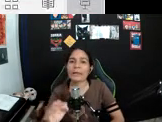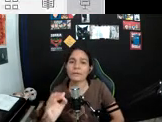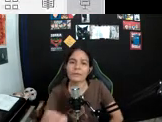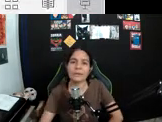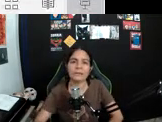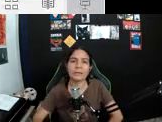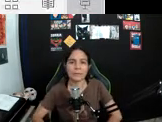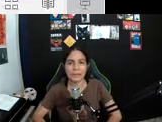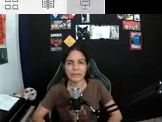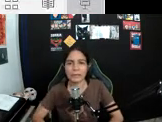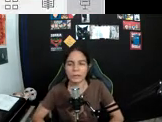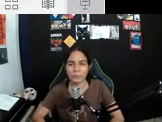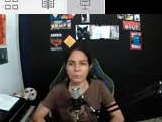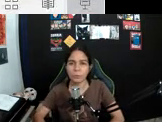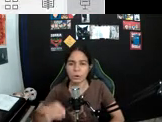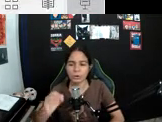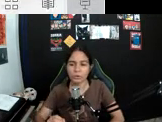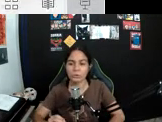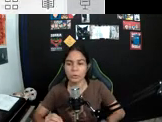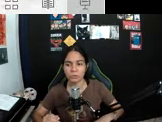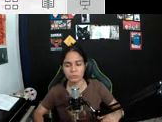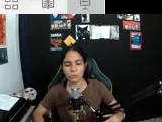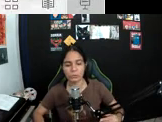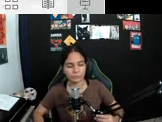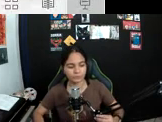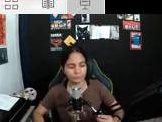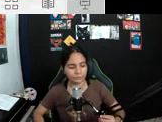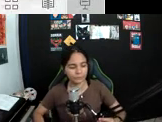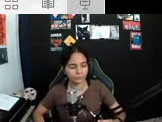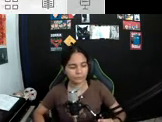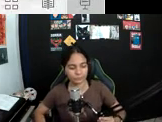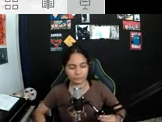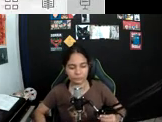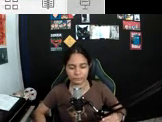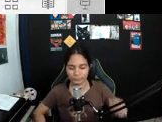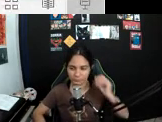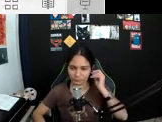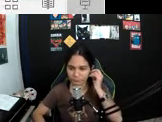O que é que vocês entendem por doutor?